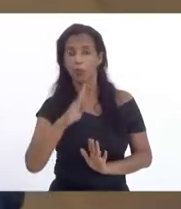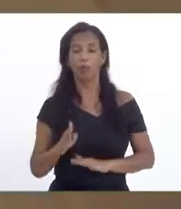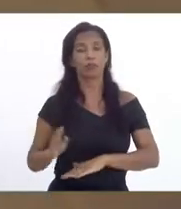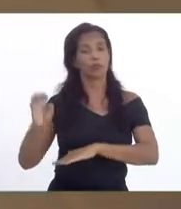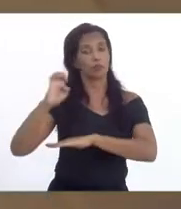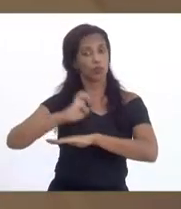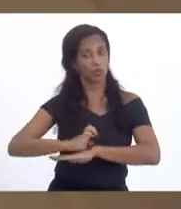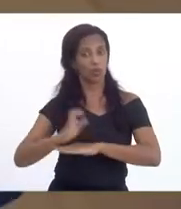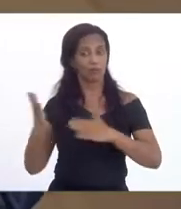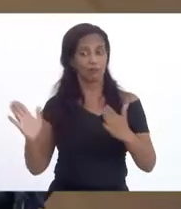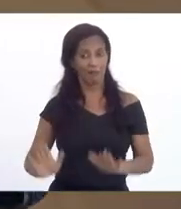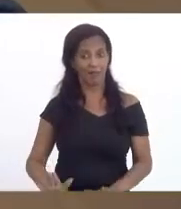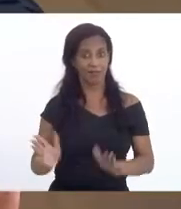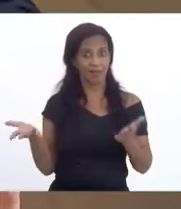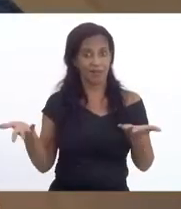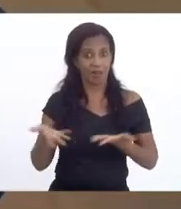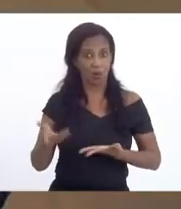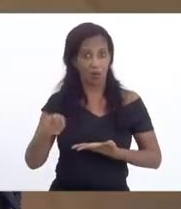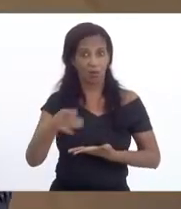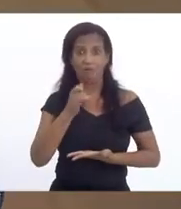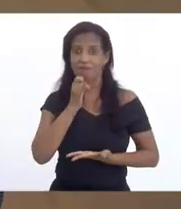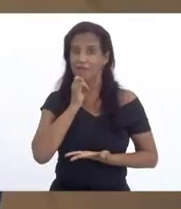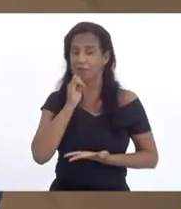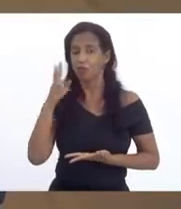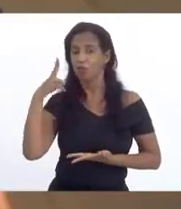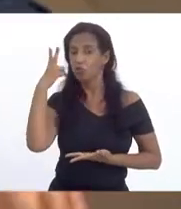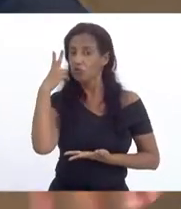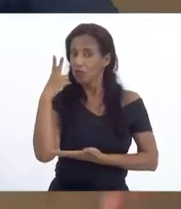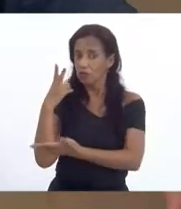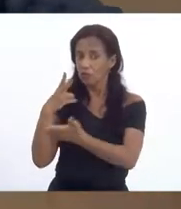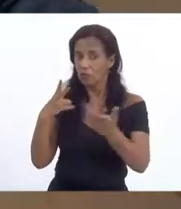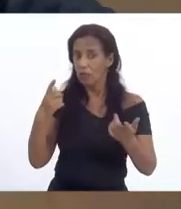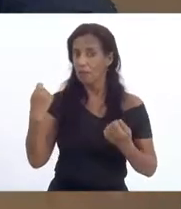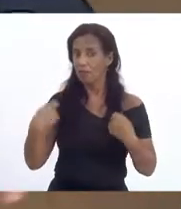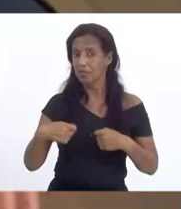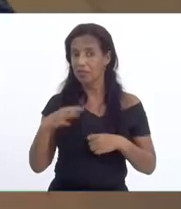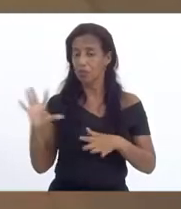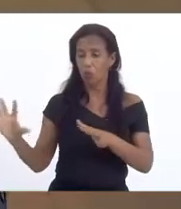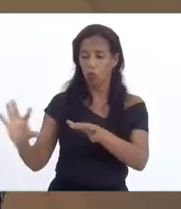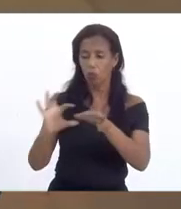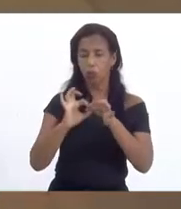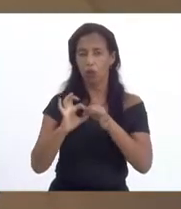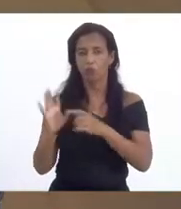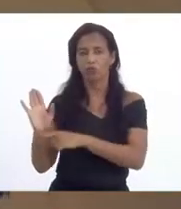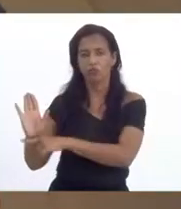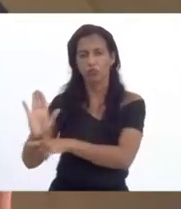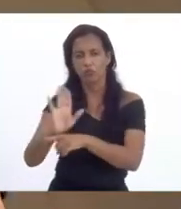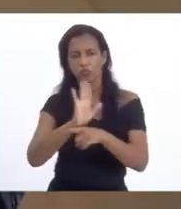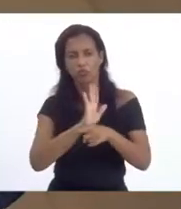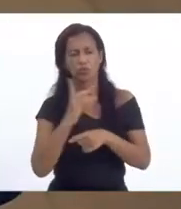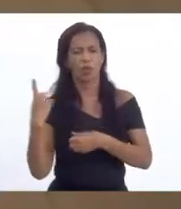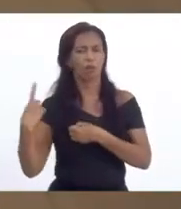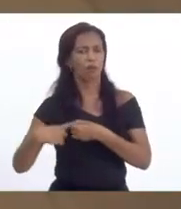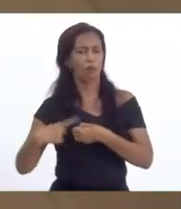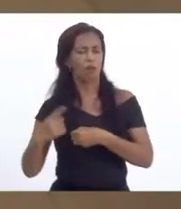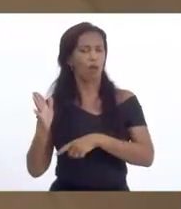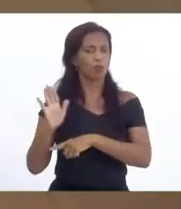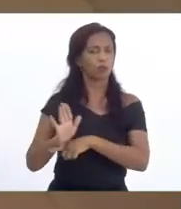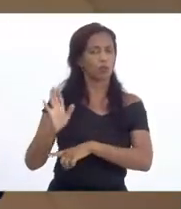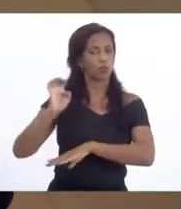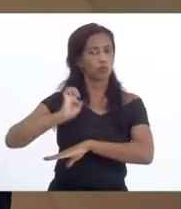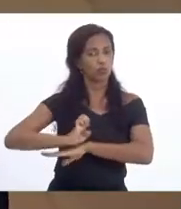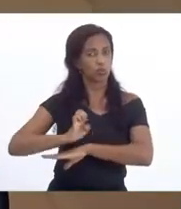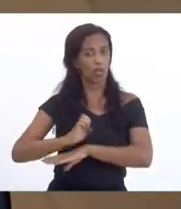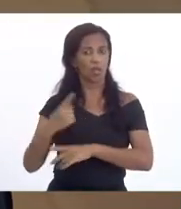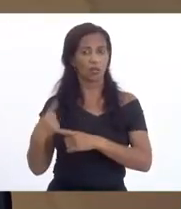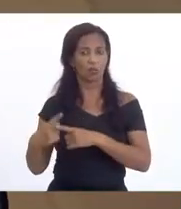Estado. Mas agora, a exemplo dos vereadores aqui, preciso ter a unidade de ajudar o município, ajudar o Estado, porque o